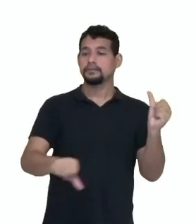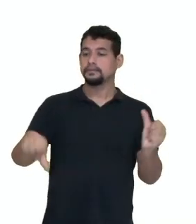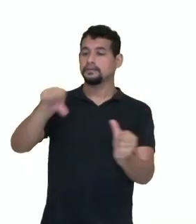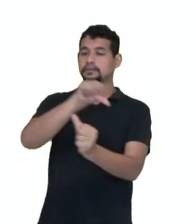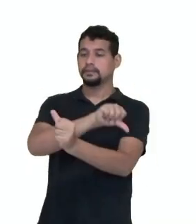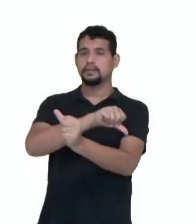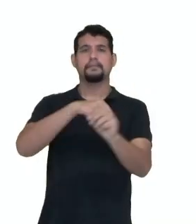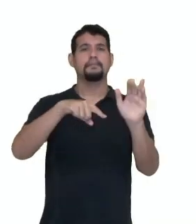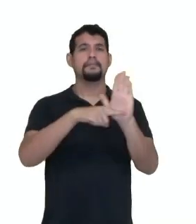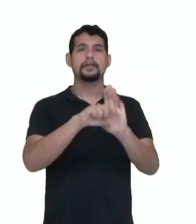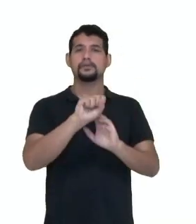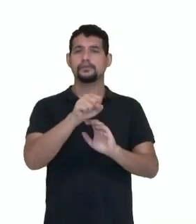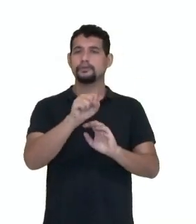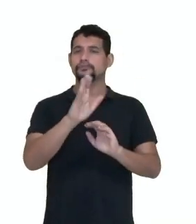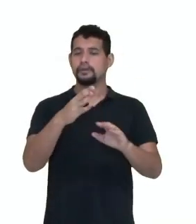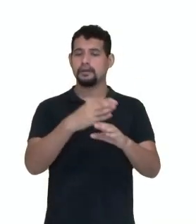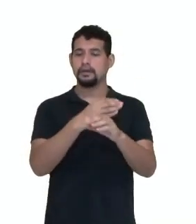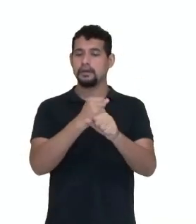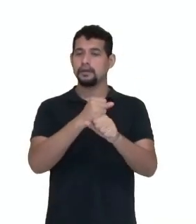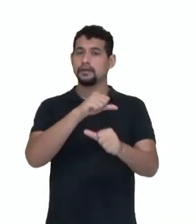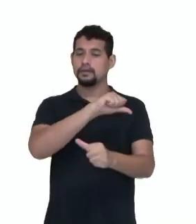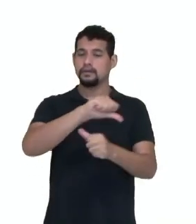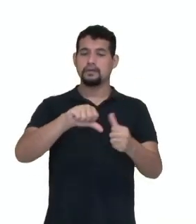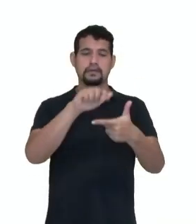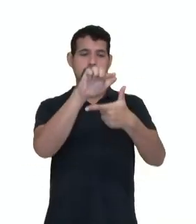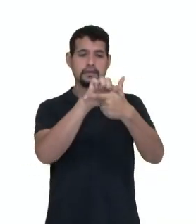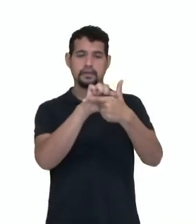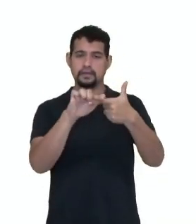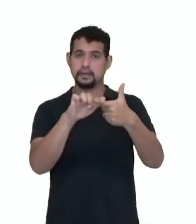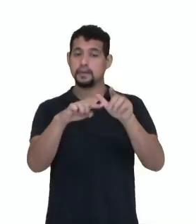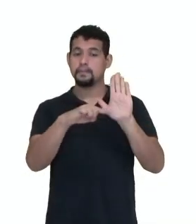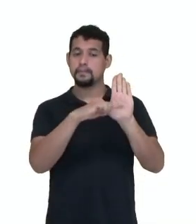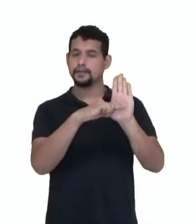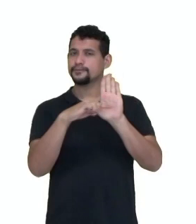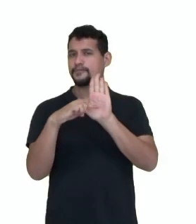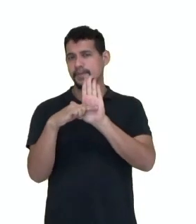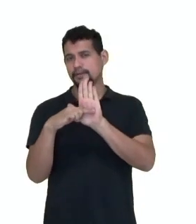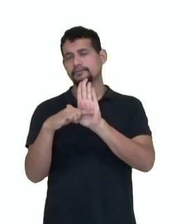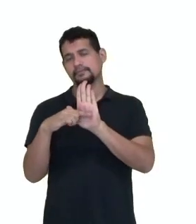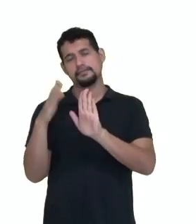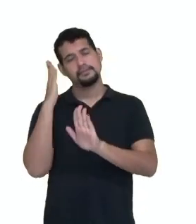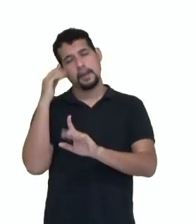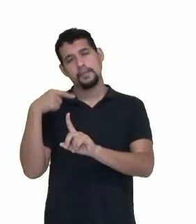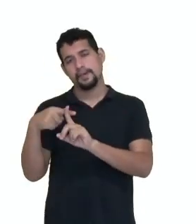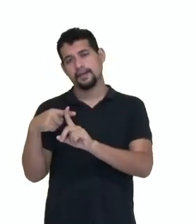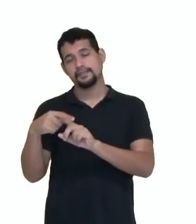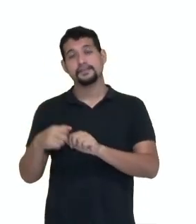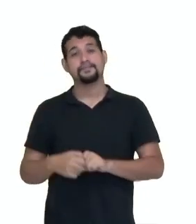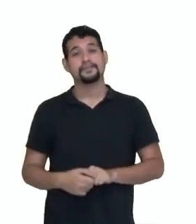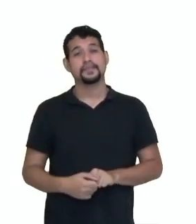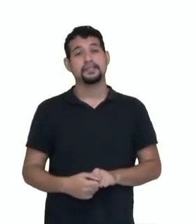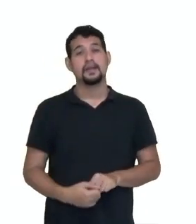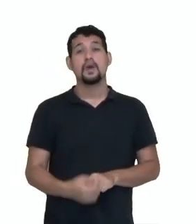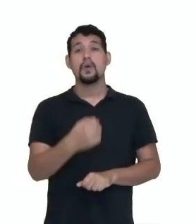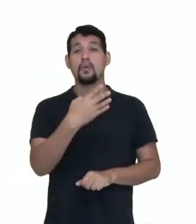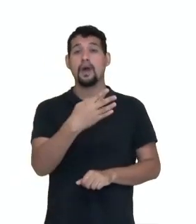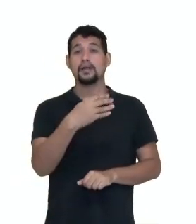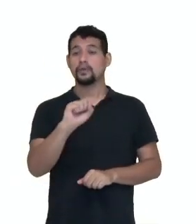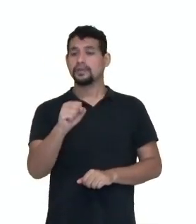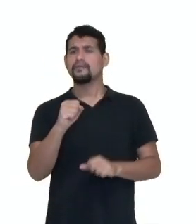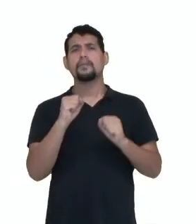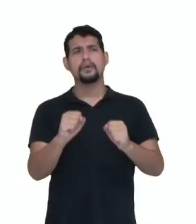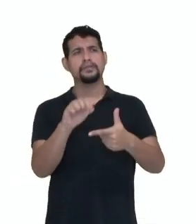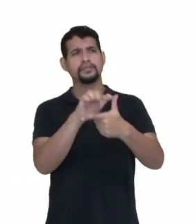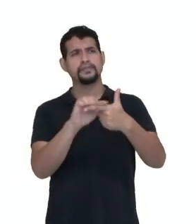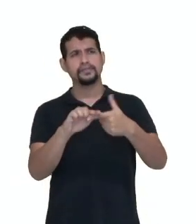menos 8 está multiplicando, vai dividindo, menos com menos mais. 4/8 você pode ou dividir ou então deixar